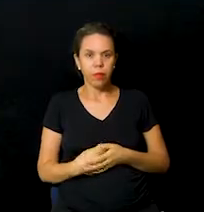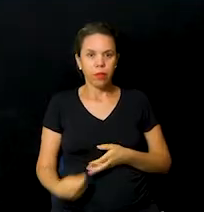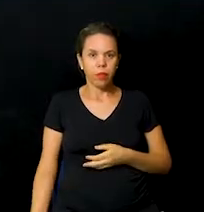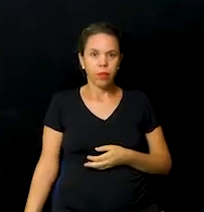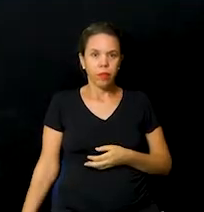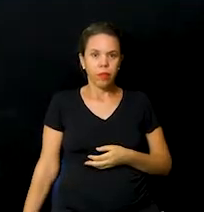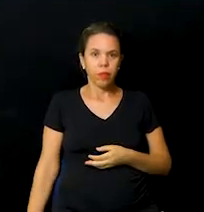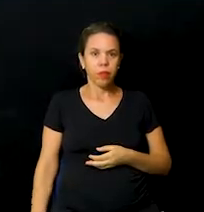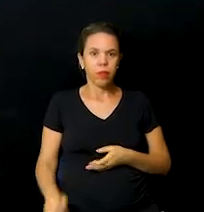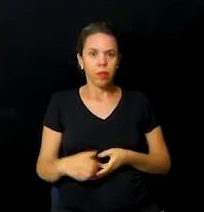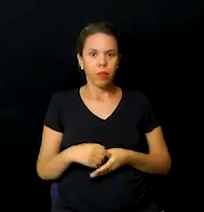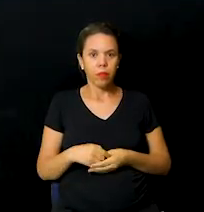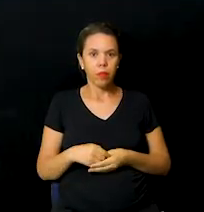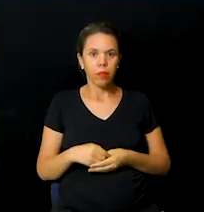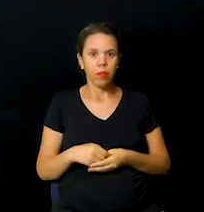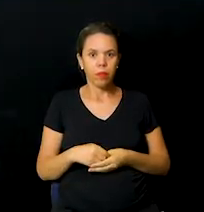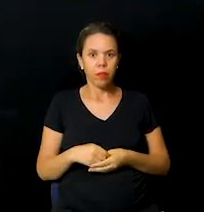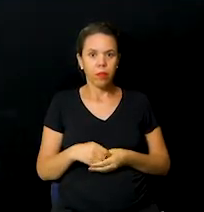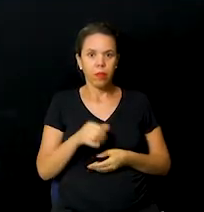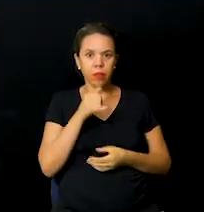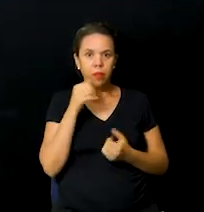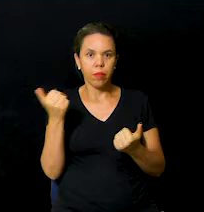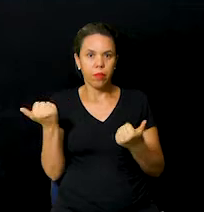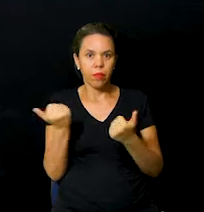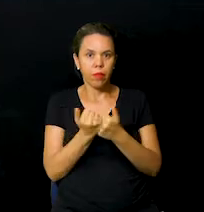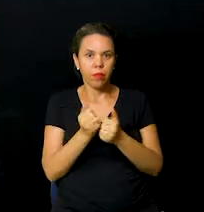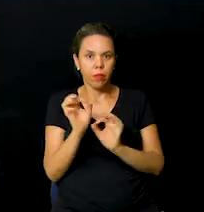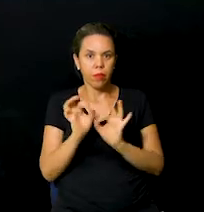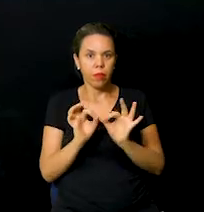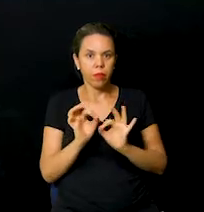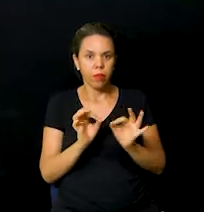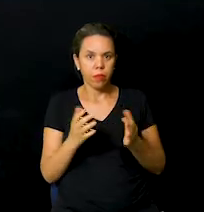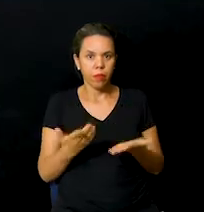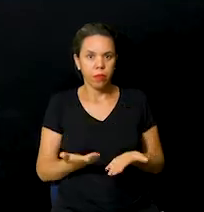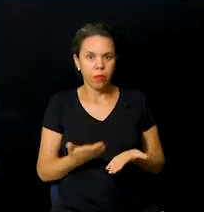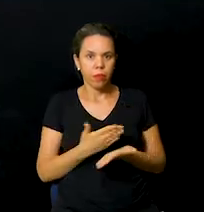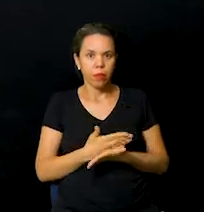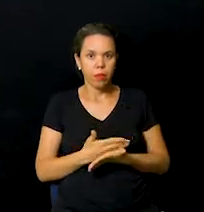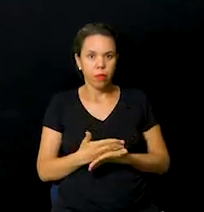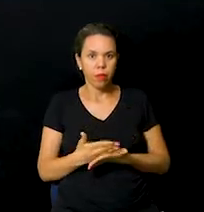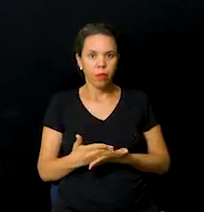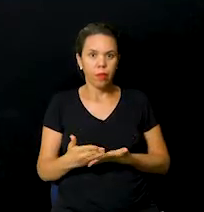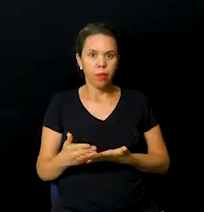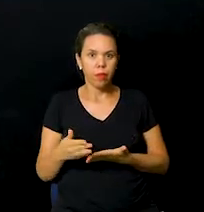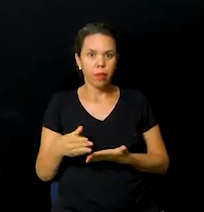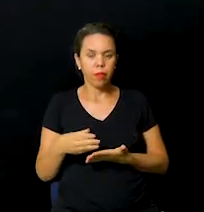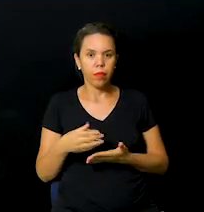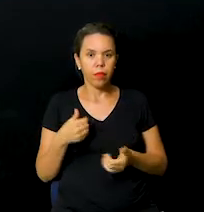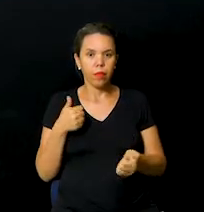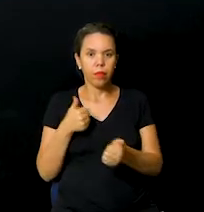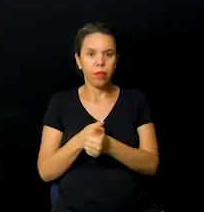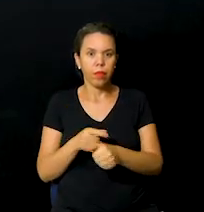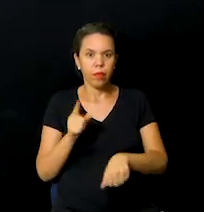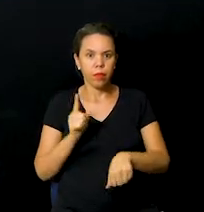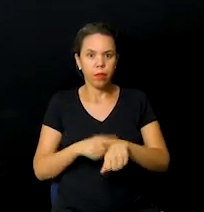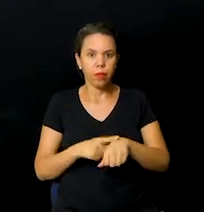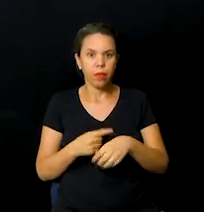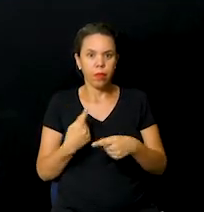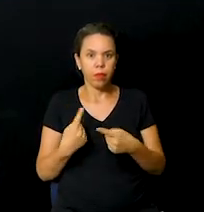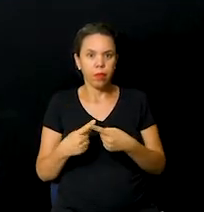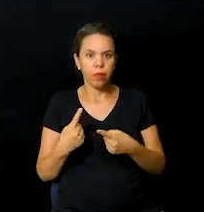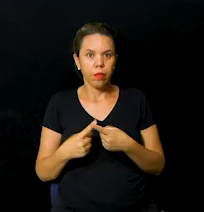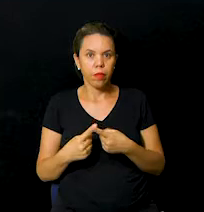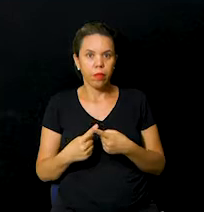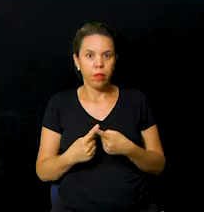parte administrativa, eu estou recolocando tudo em ordem. Comecei há pouco tempo,